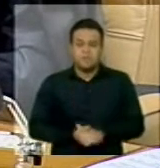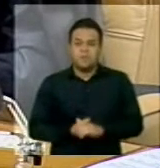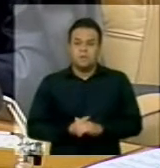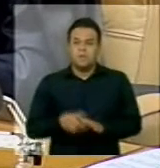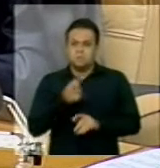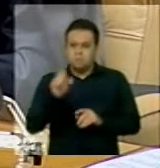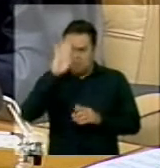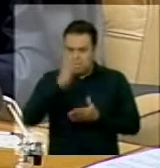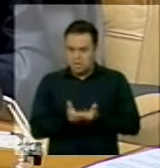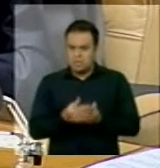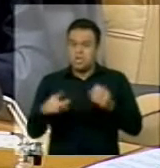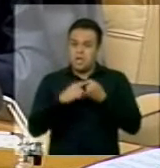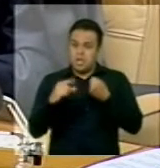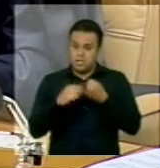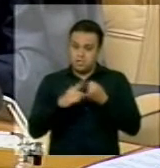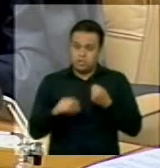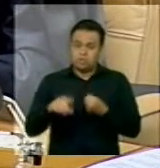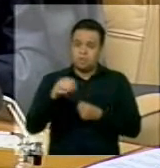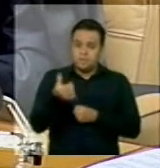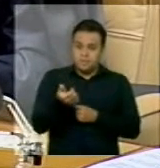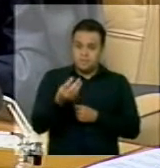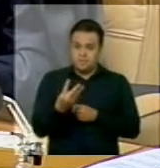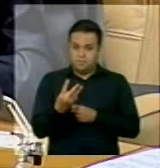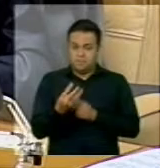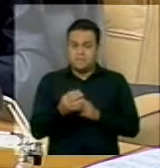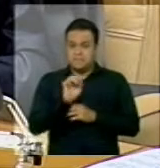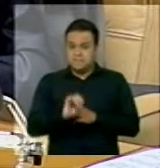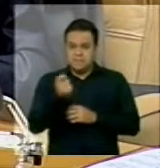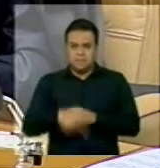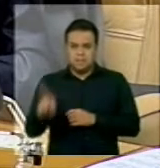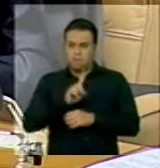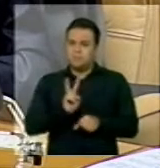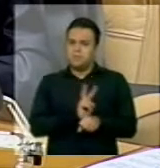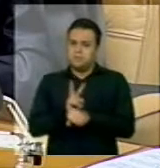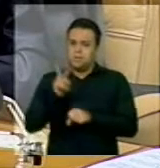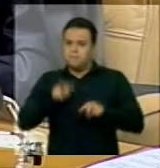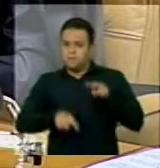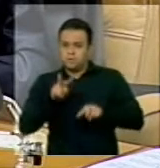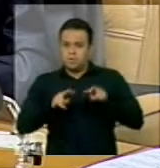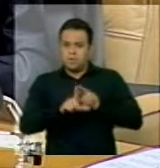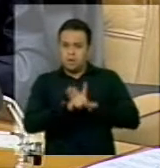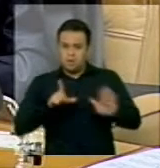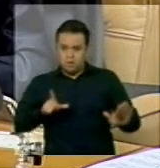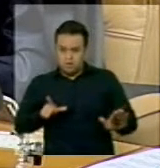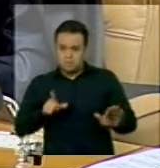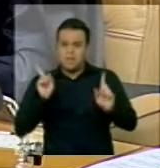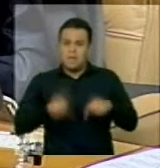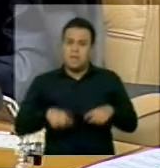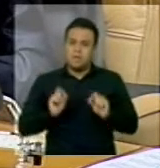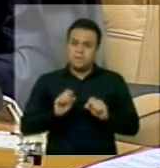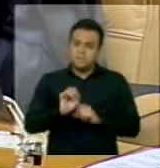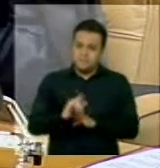artigo 13º, que a não exigência de vistoria prévia decorre do princípio da